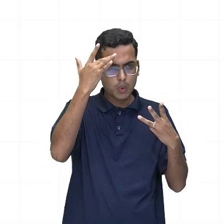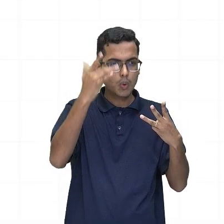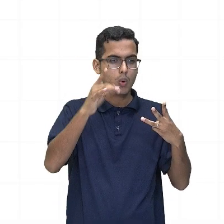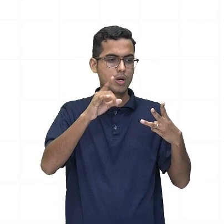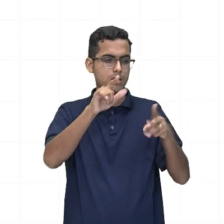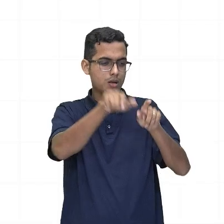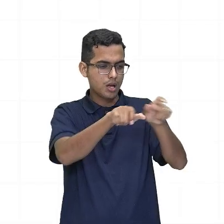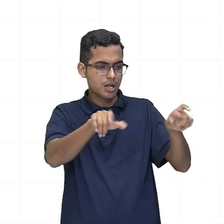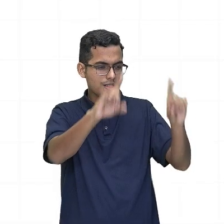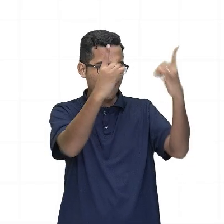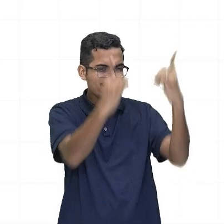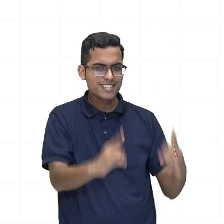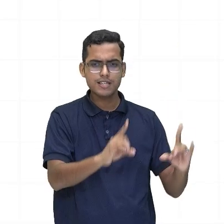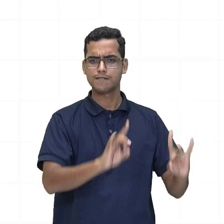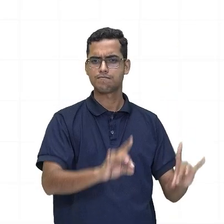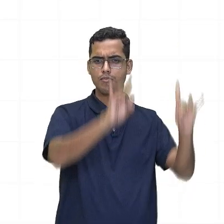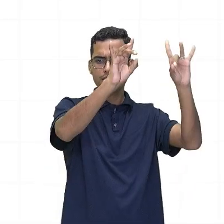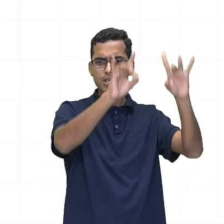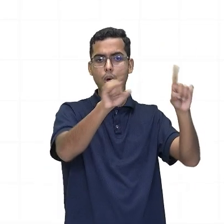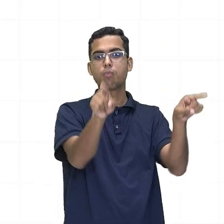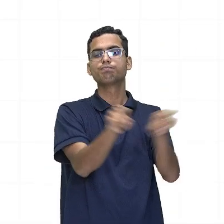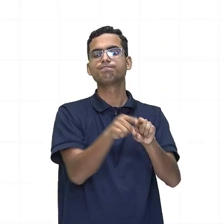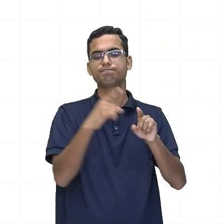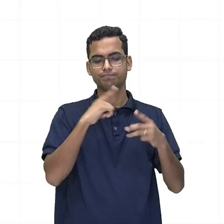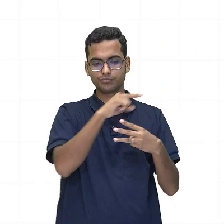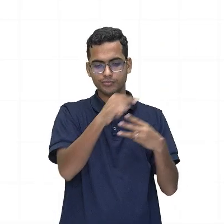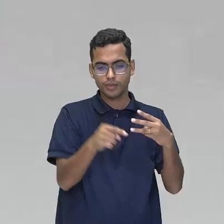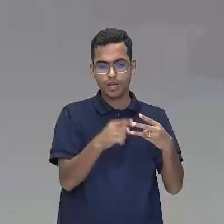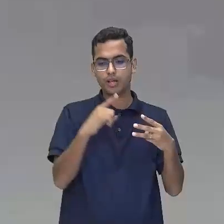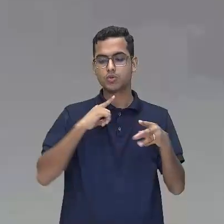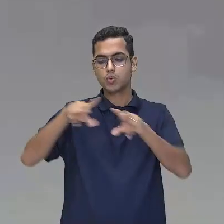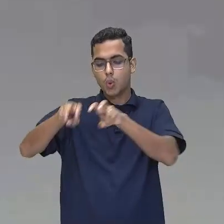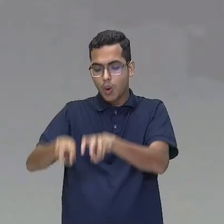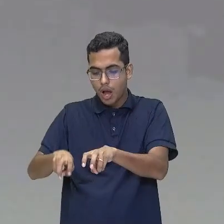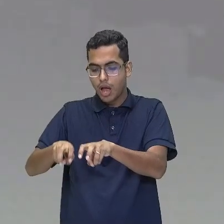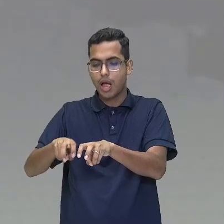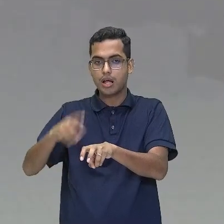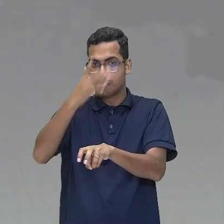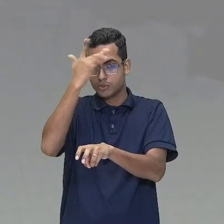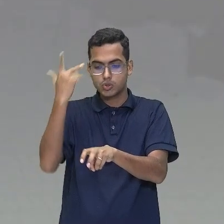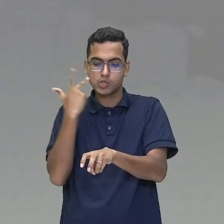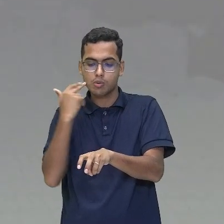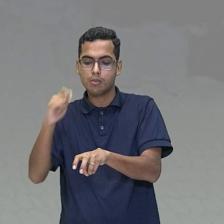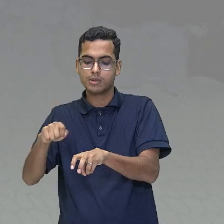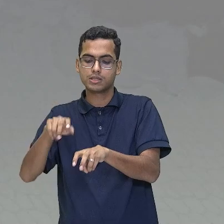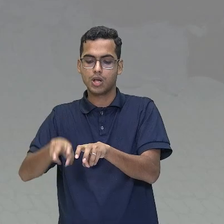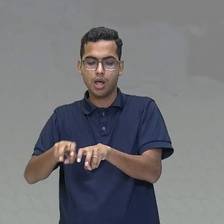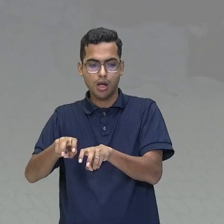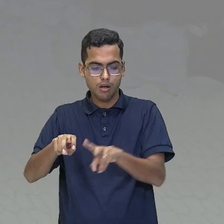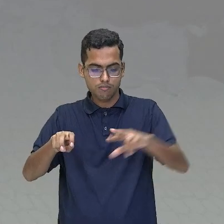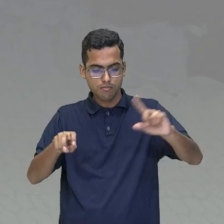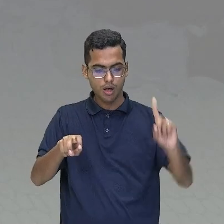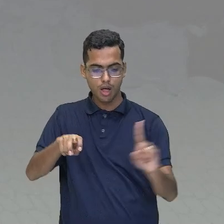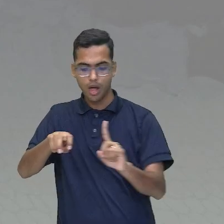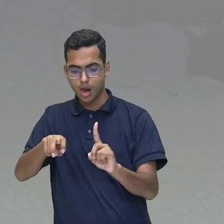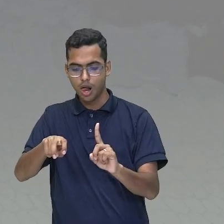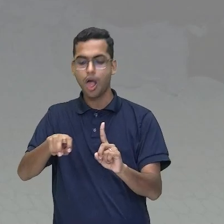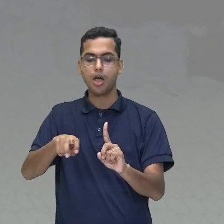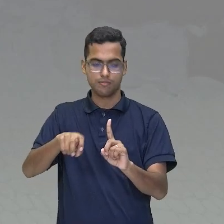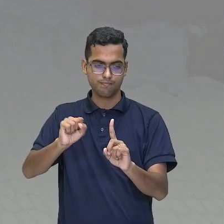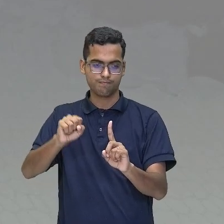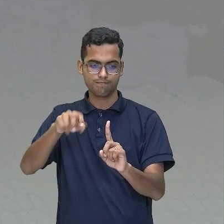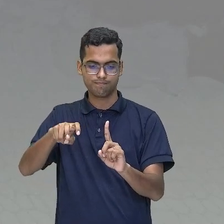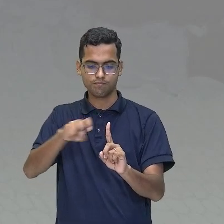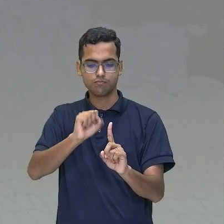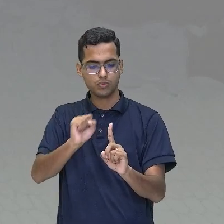urbano. Porque as pessoas, parece que nem a religião ensinando, aprendem a ter o mínimo de educação doméstica, né, que é